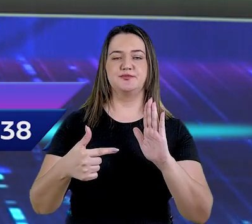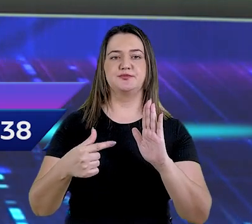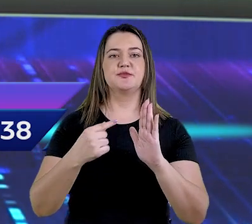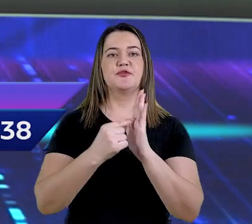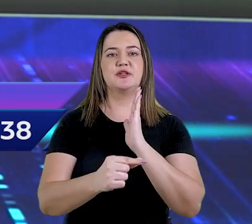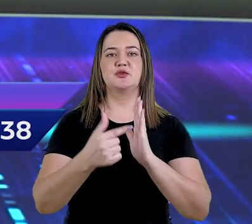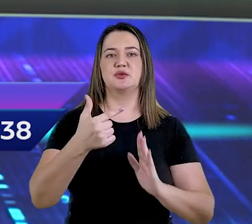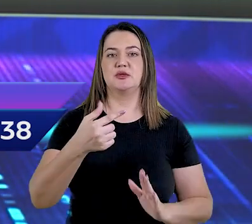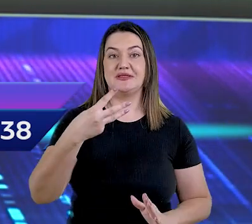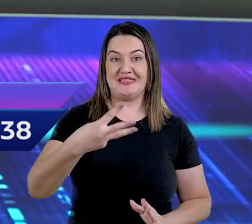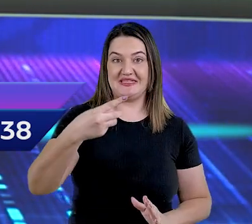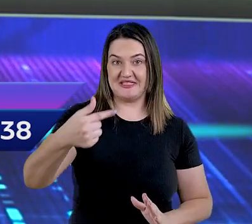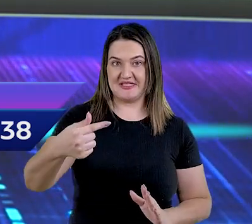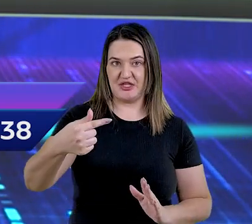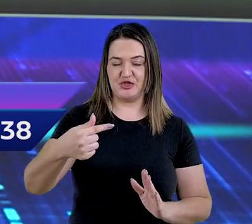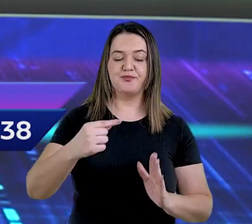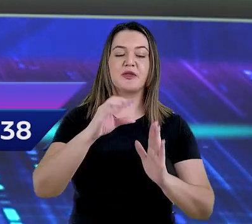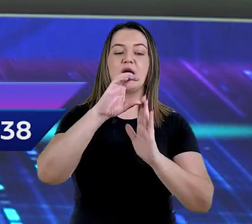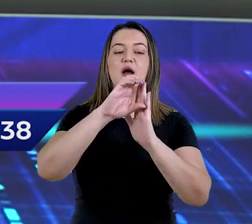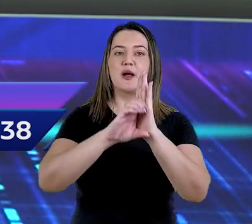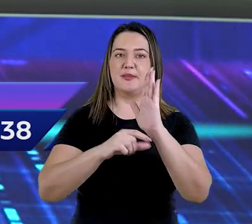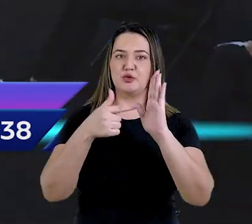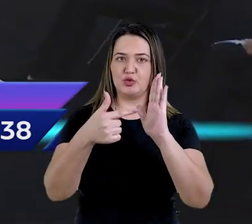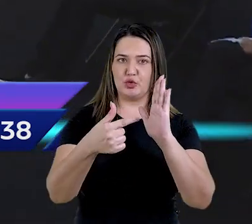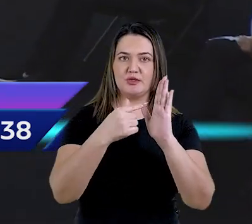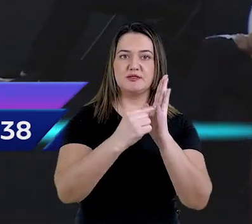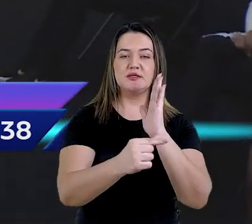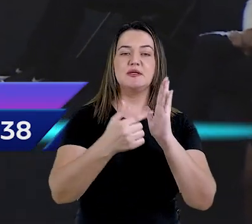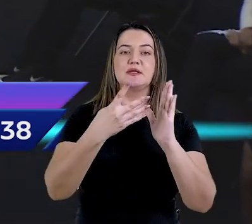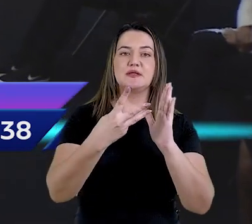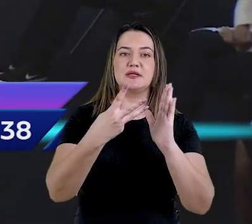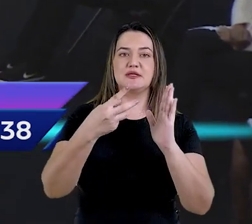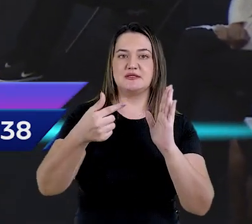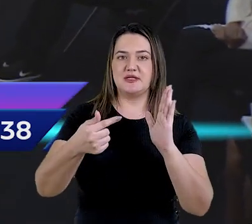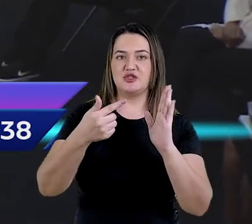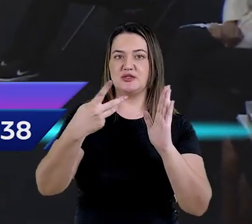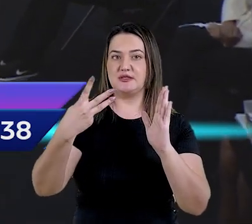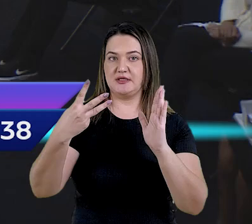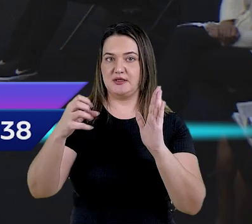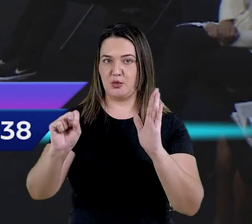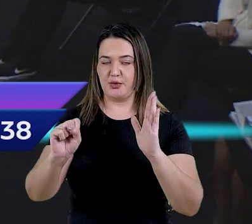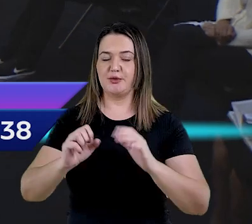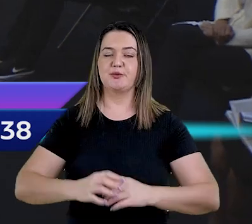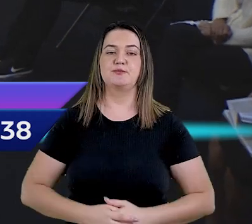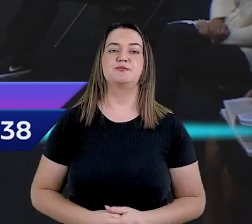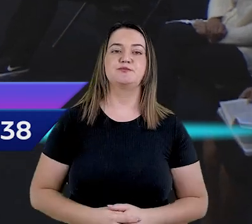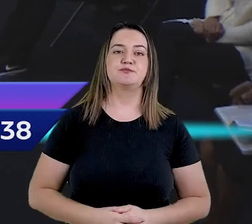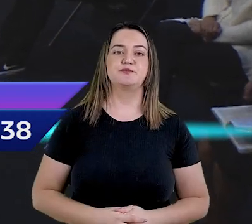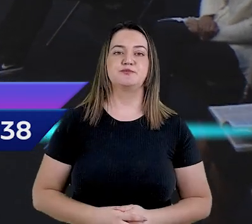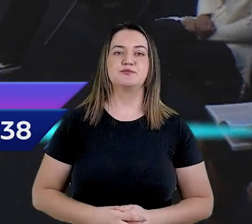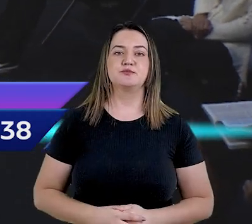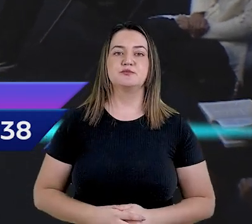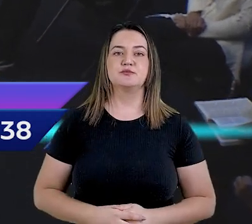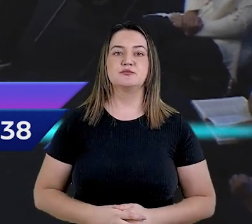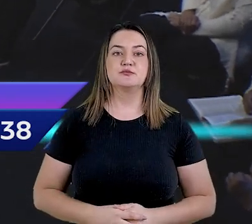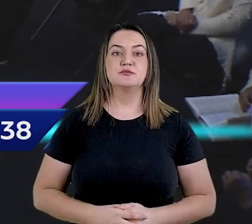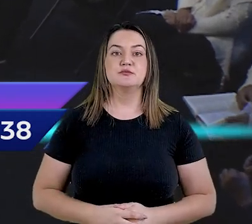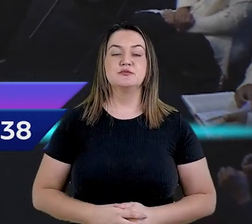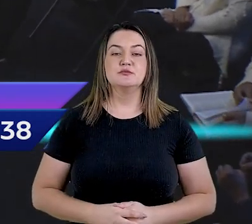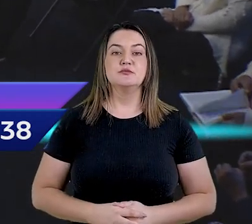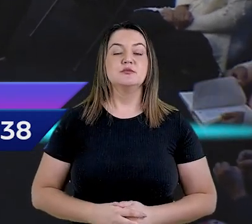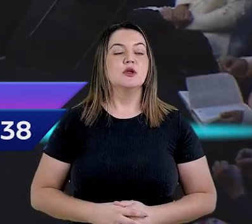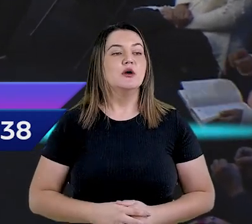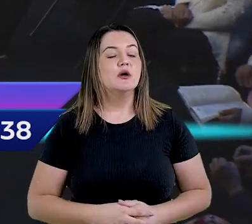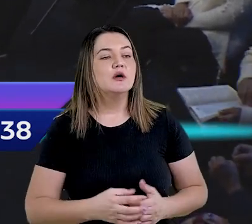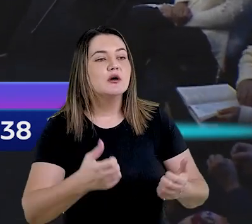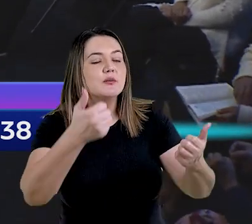2, 37 e 38, diz assim: ouvindo estas coisas, compungiu-se-lhes o